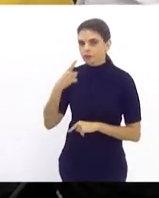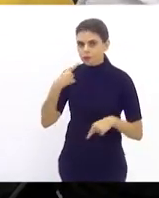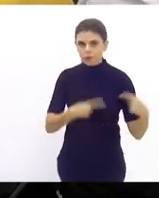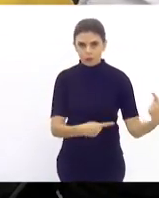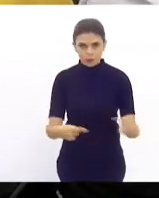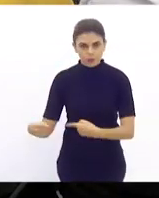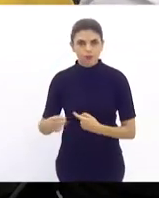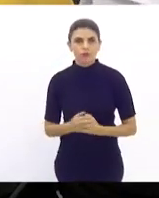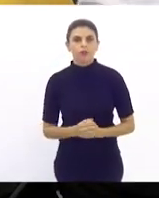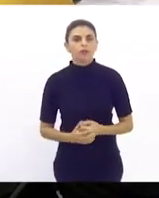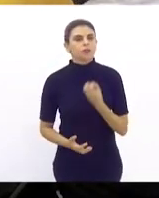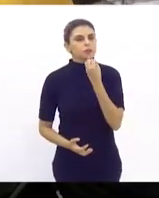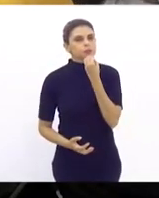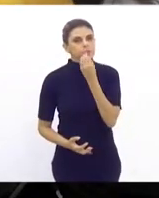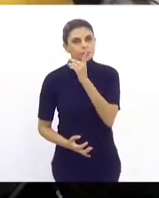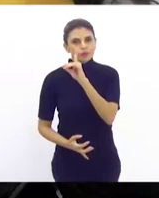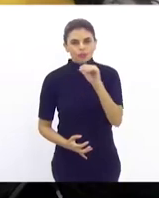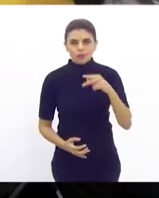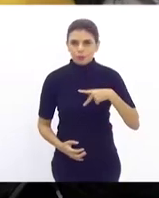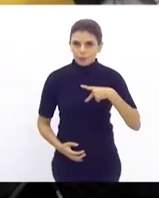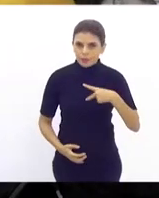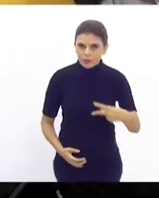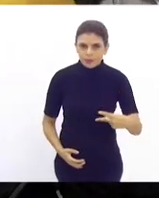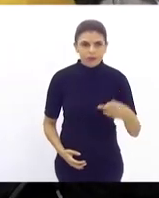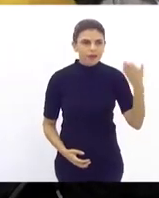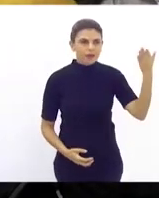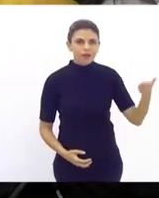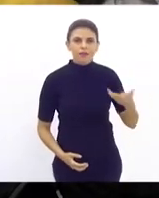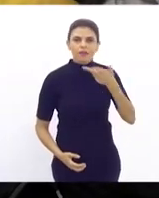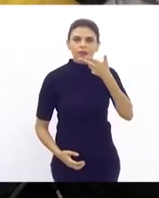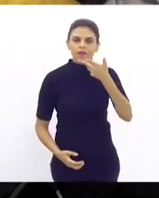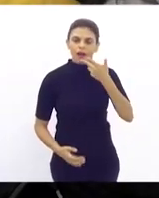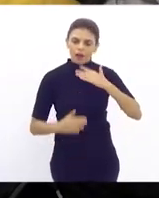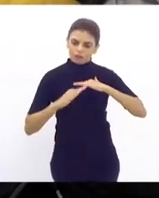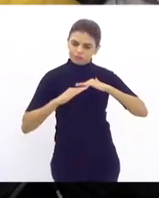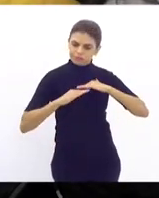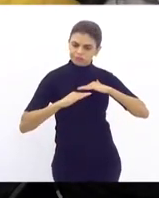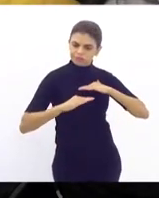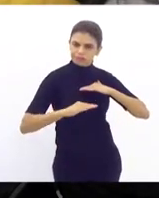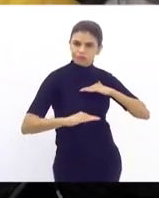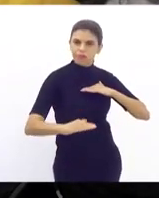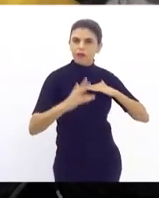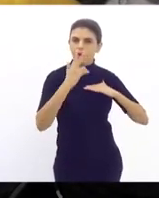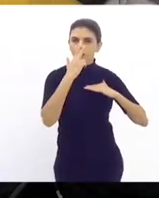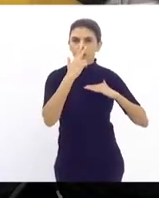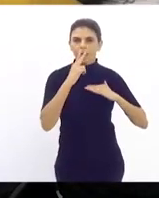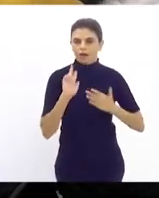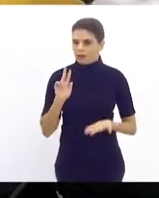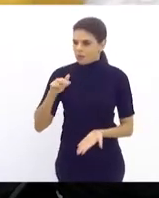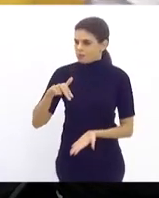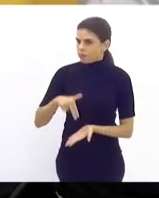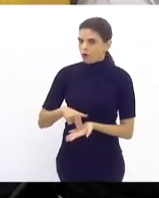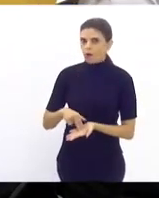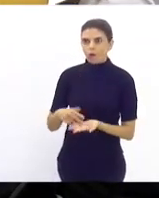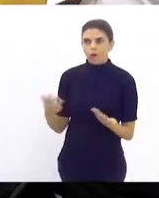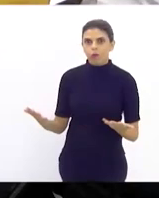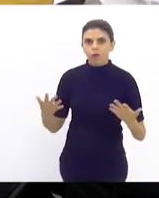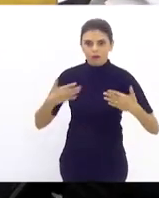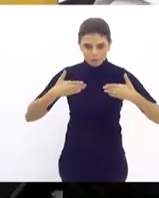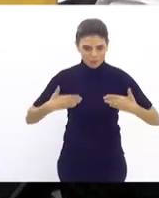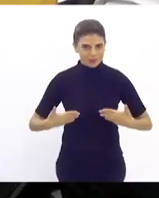Bom dia, presidente. Bom a fala dia. Do deputado Carlos Mink é uma baixa inteligência ambulante, né?